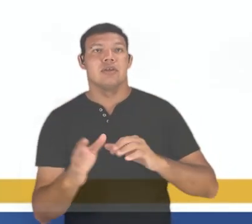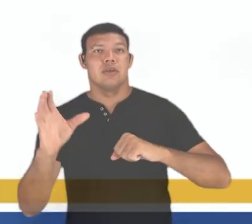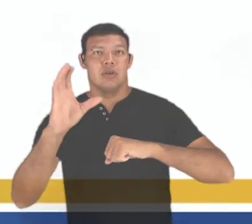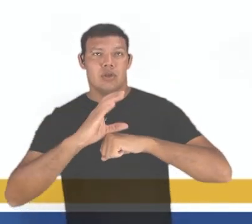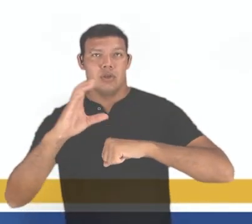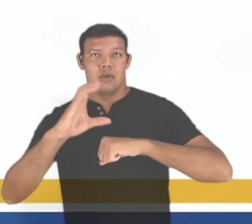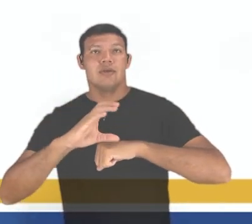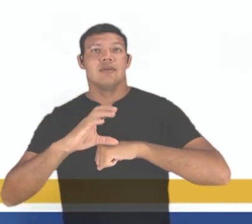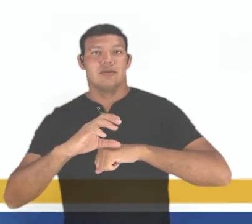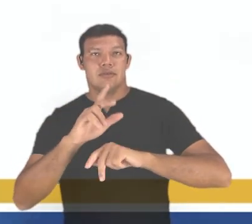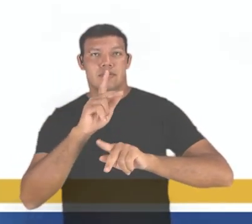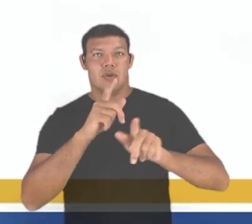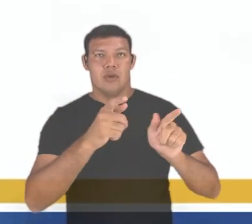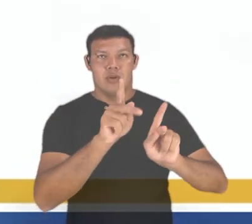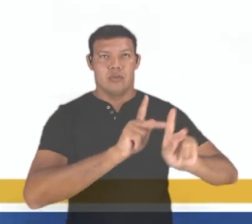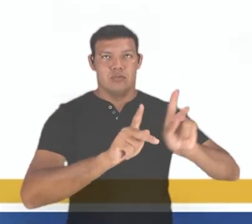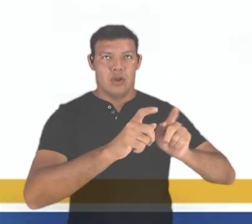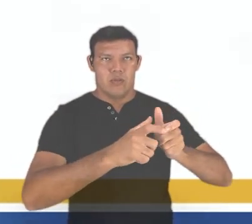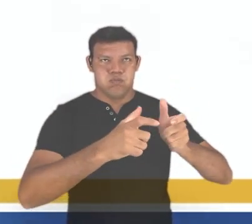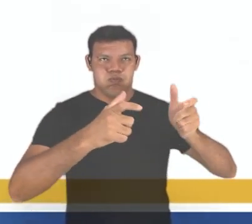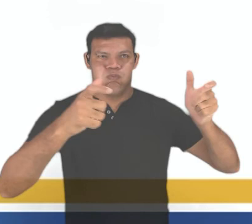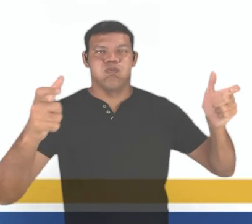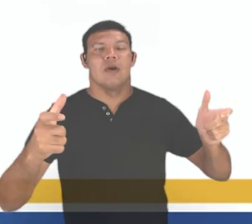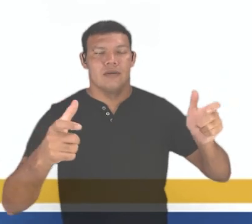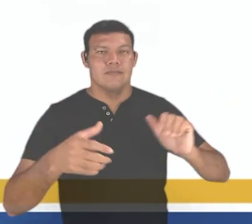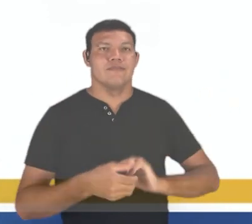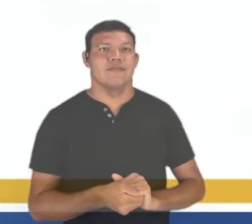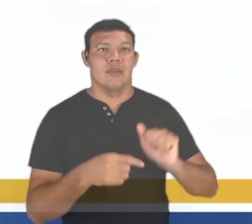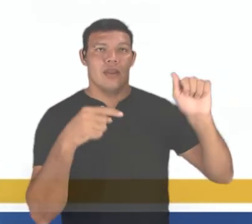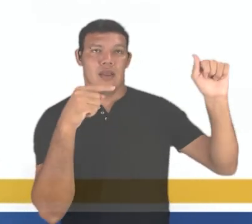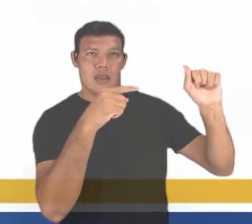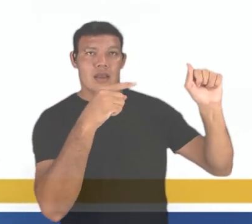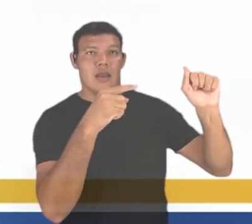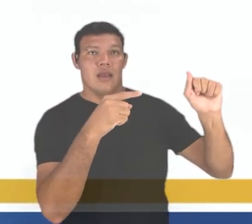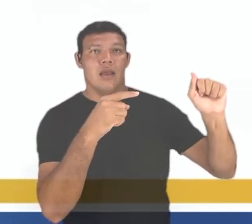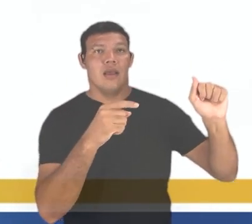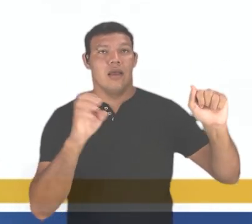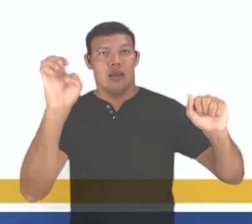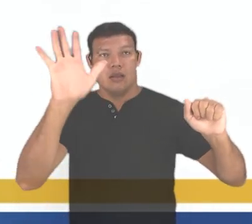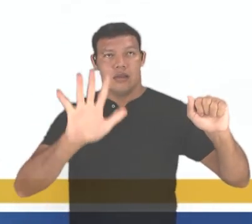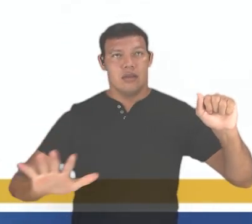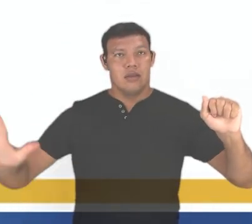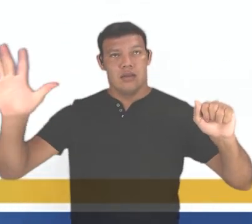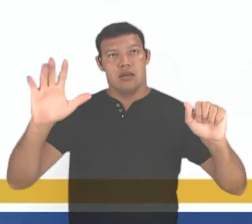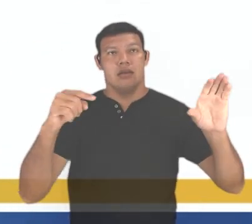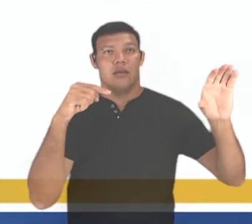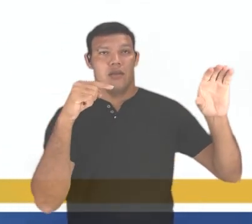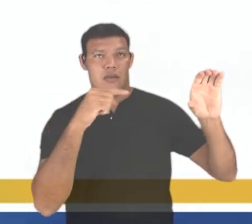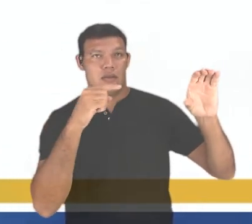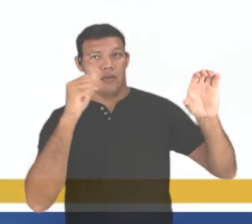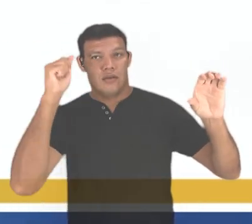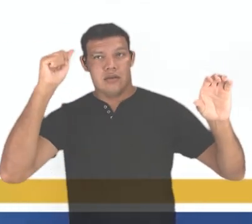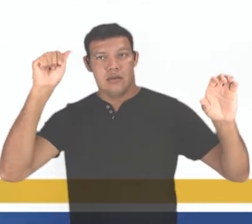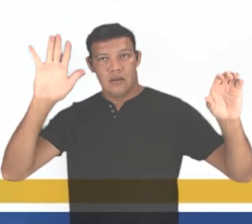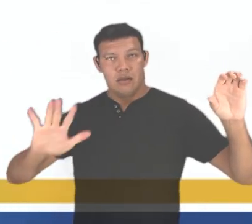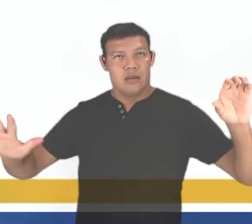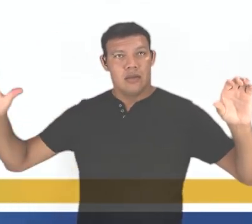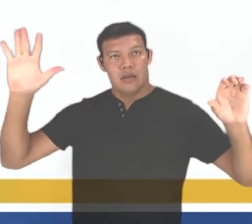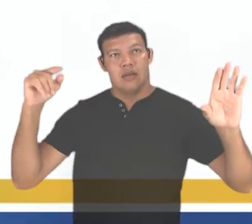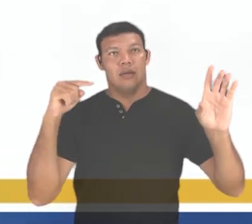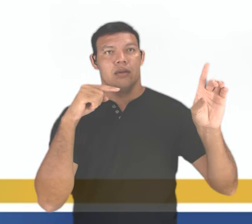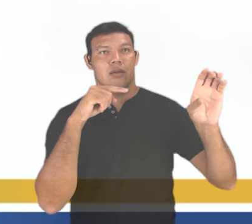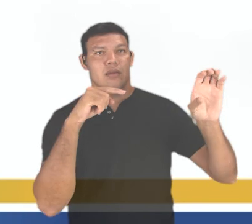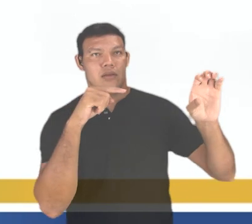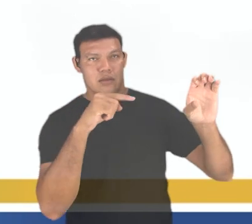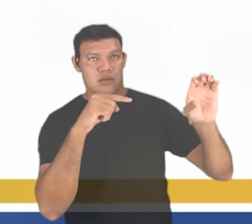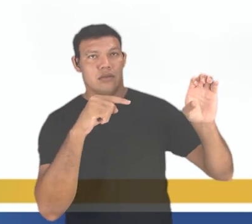em termos absolutos. A letra A fala que é o continente europeu, a letra B diz que é o continente asiático, a C diz que